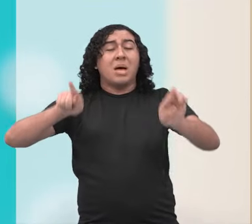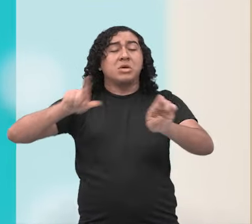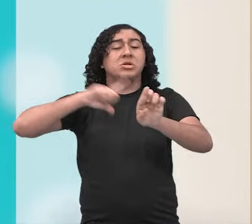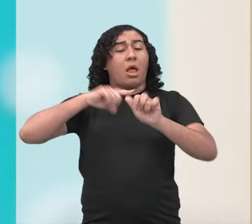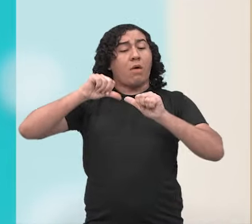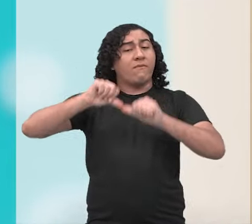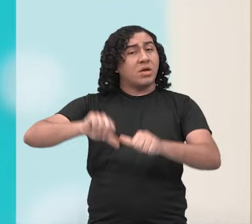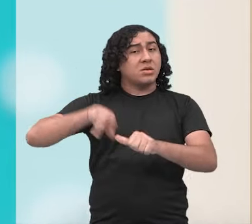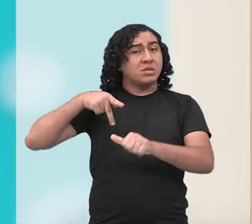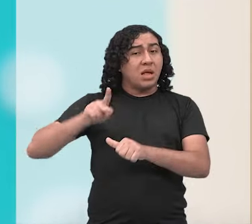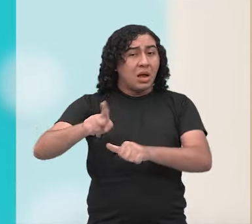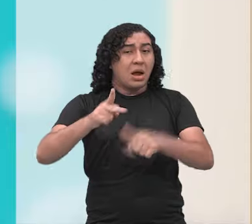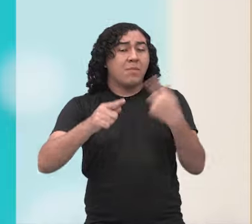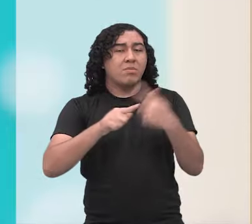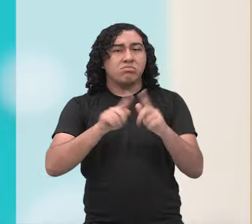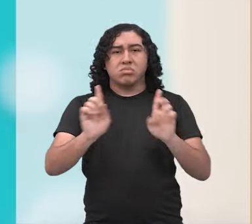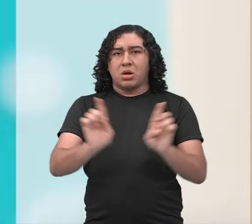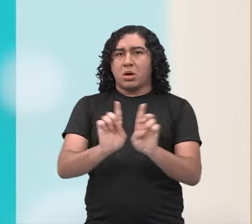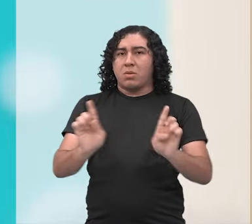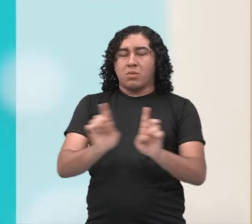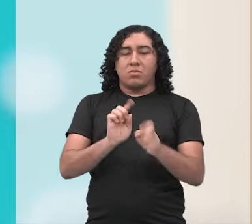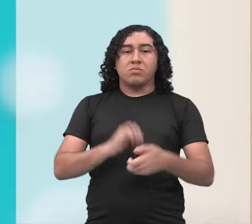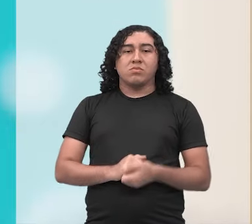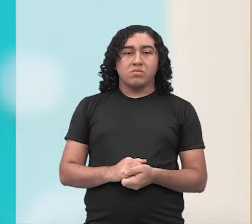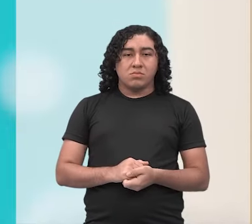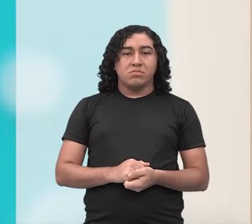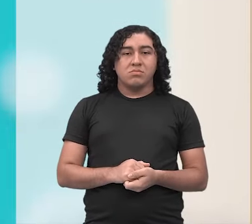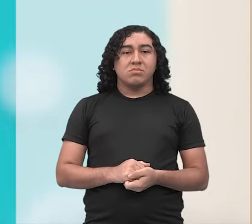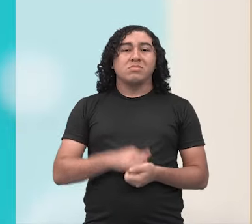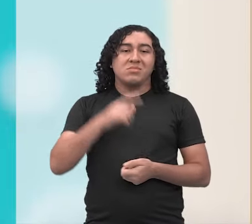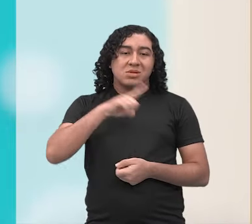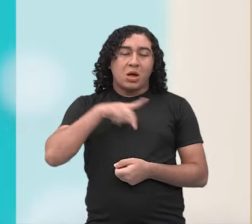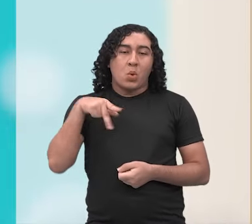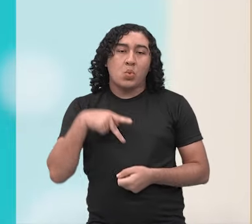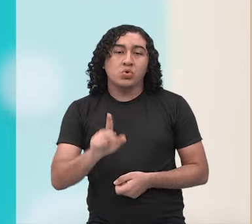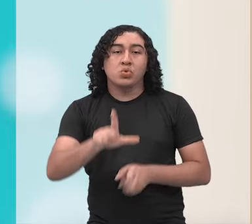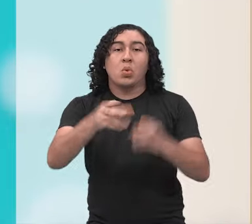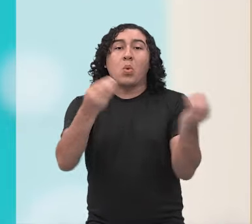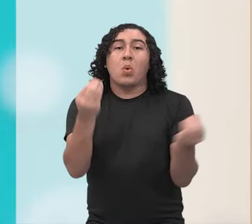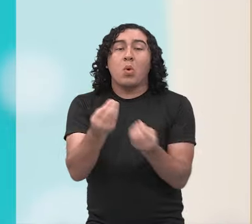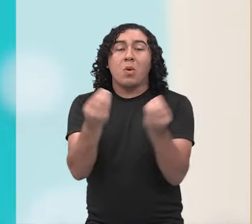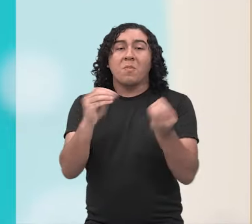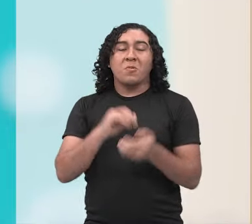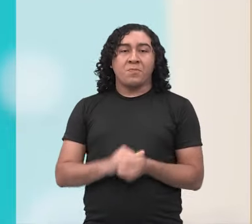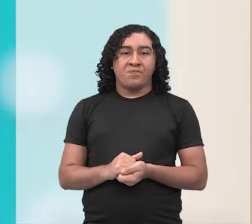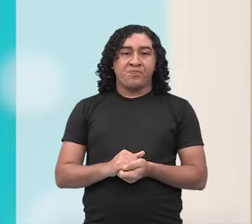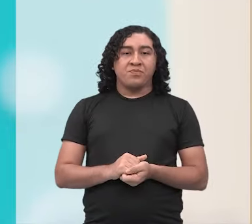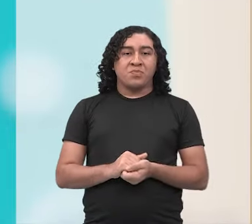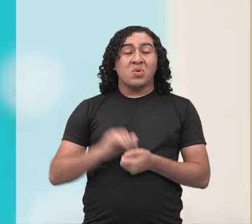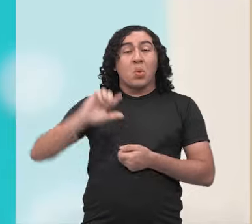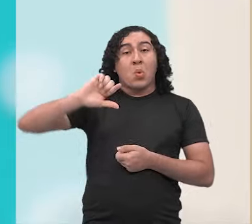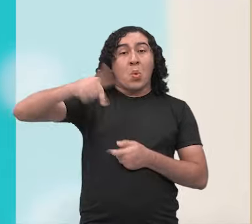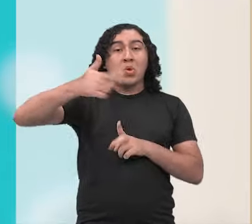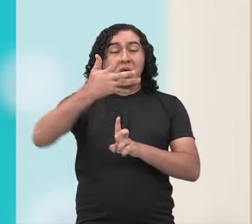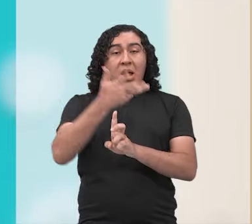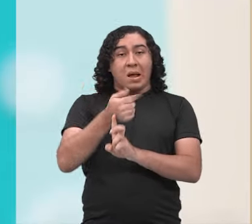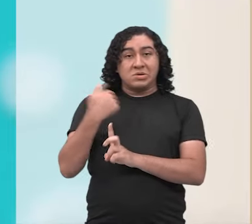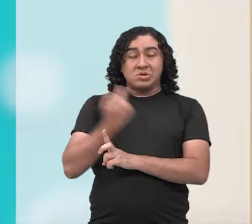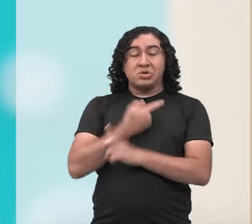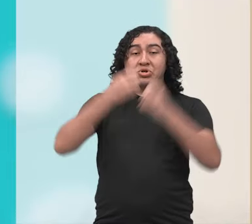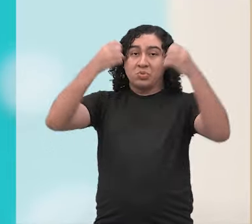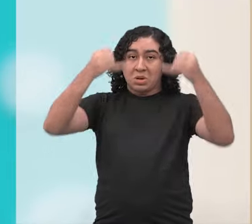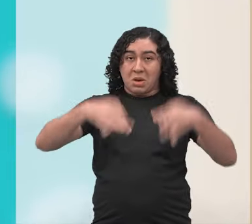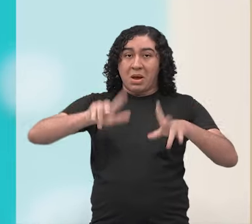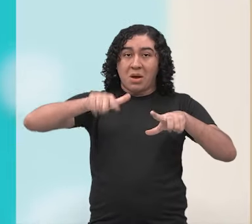aquela instalação, já que não vai se perpetuar através de quê? Através de uma outra arte que nós já falamos, que é